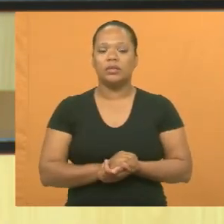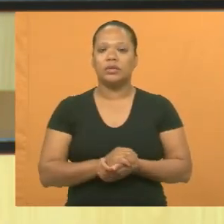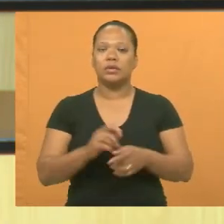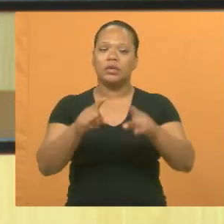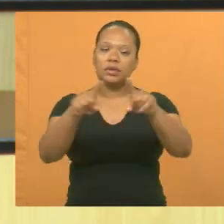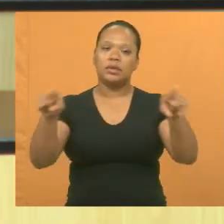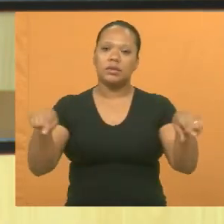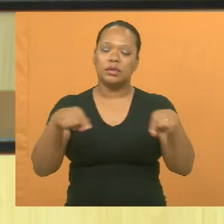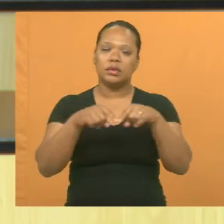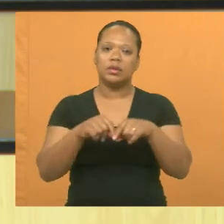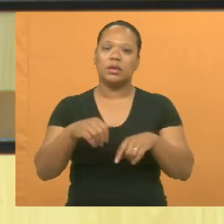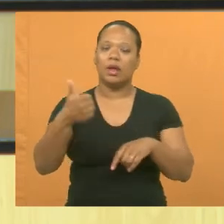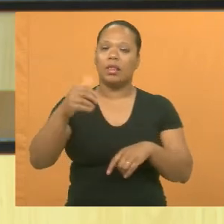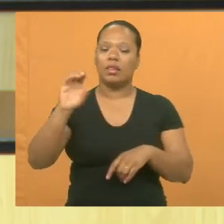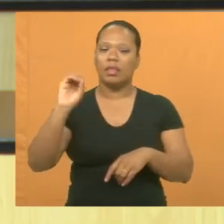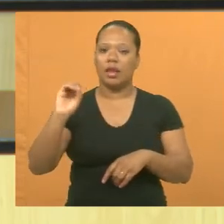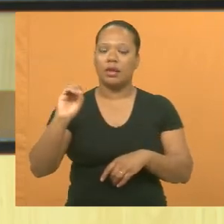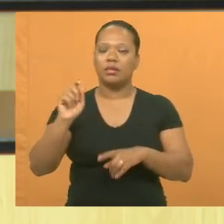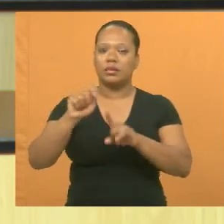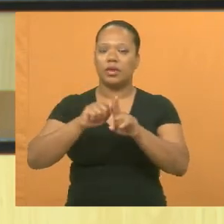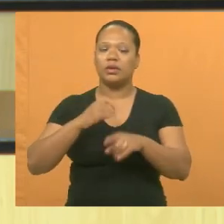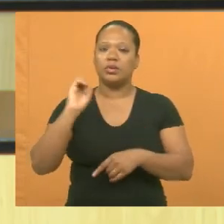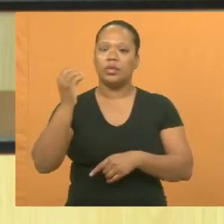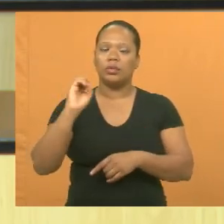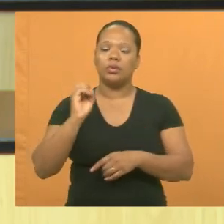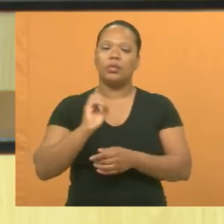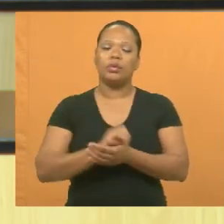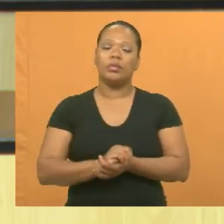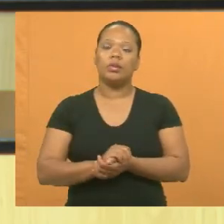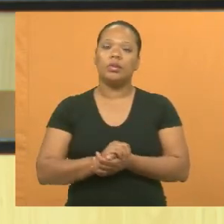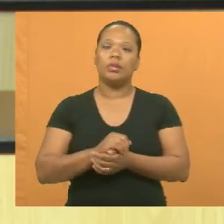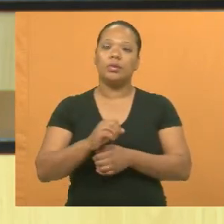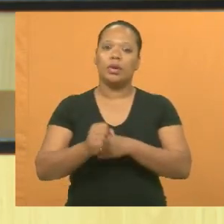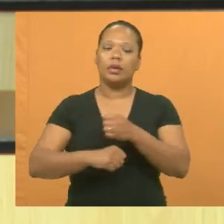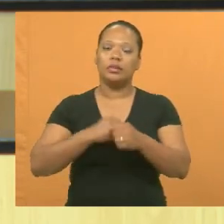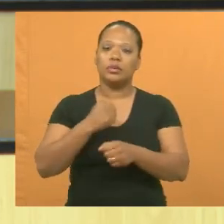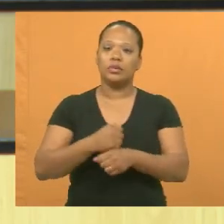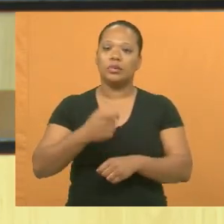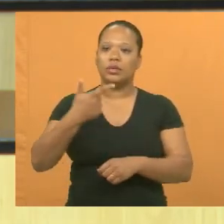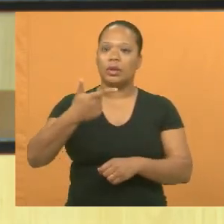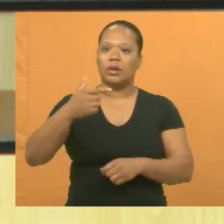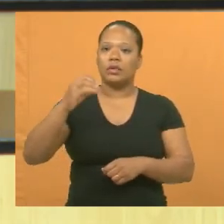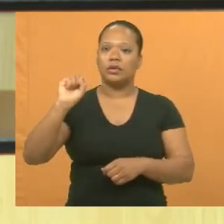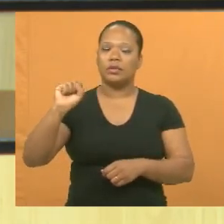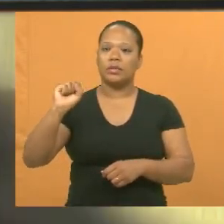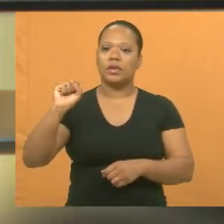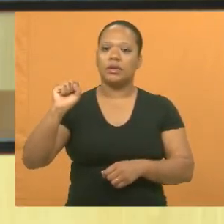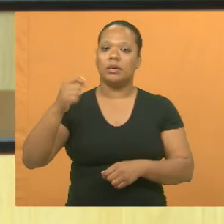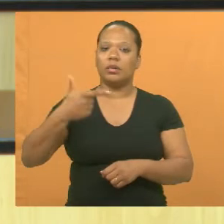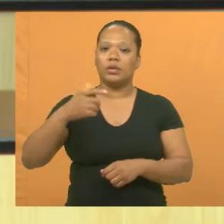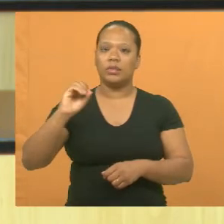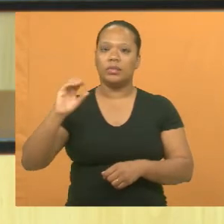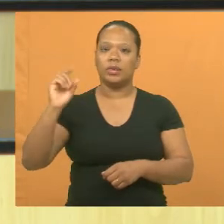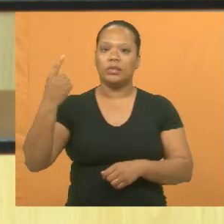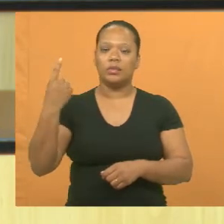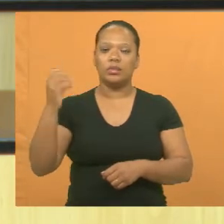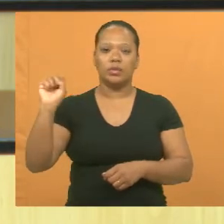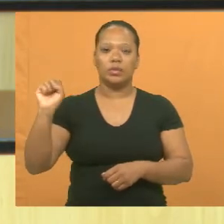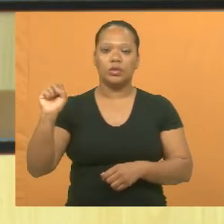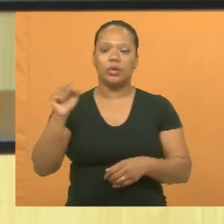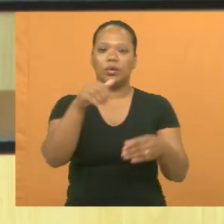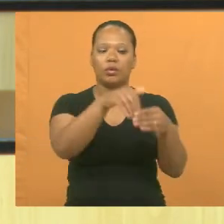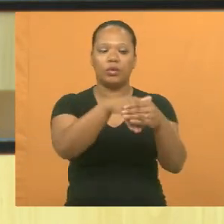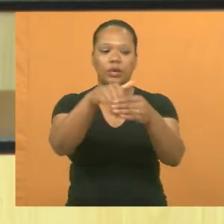das Sessões, 10 de outubro de 2018. Autoria, Valmir do Parque Meia Lua. Senhorita Presidente, foi solicitado votação.